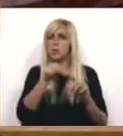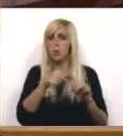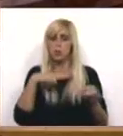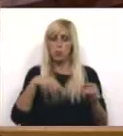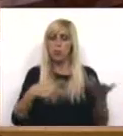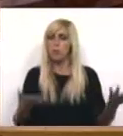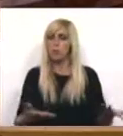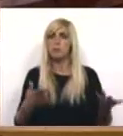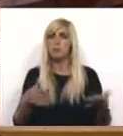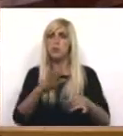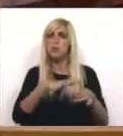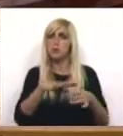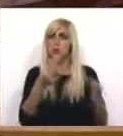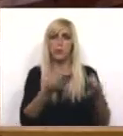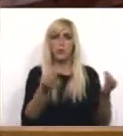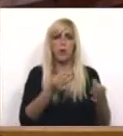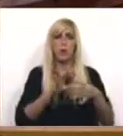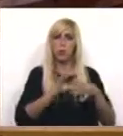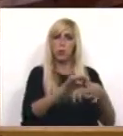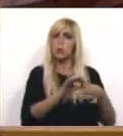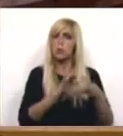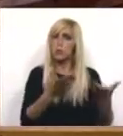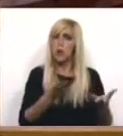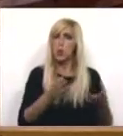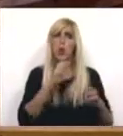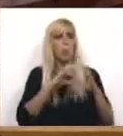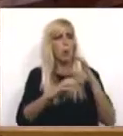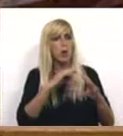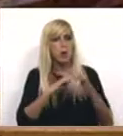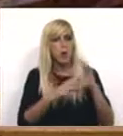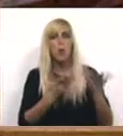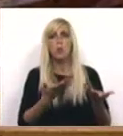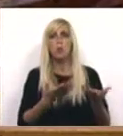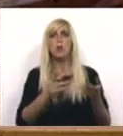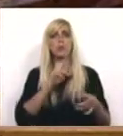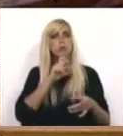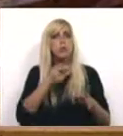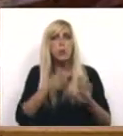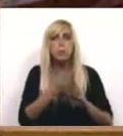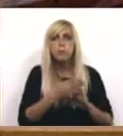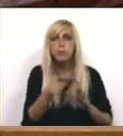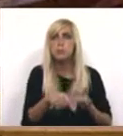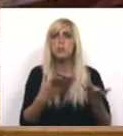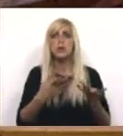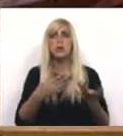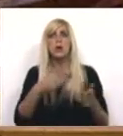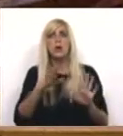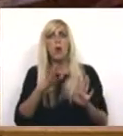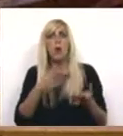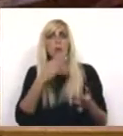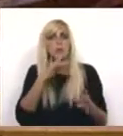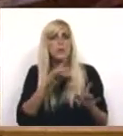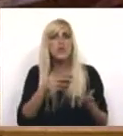Portugal. Há situações onde a coordenação, os meios de comunicação, a prontidão na resposta ou a suficiência de meios não